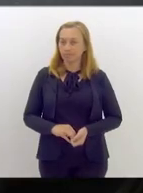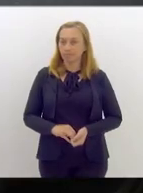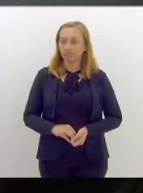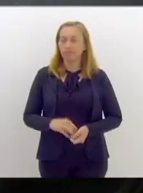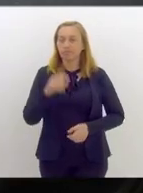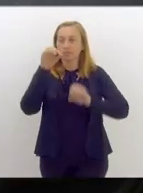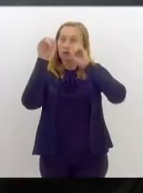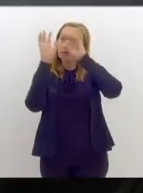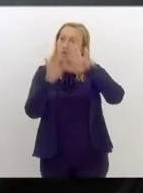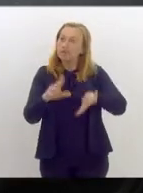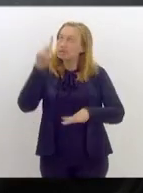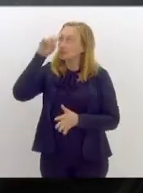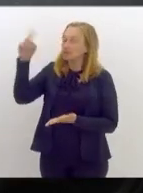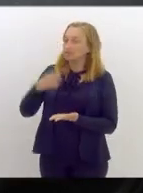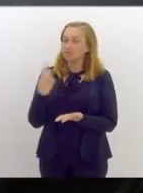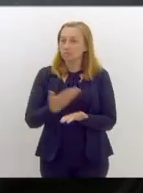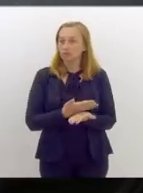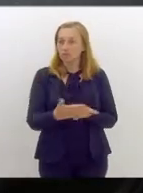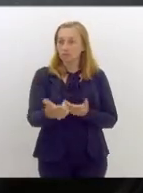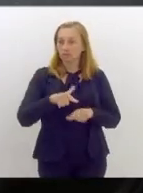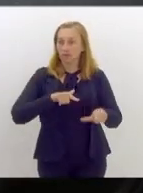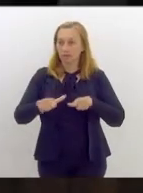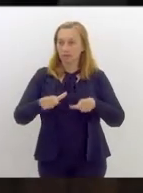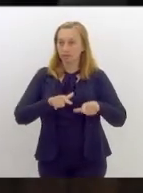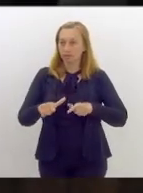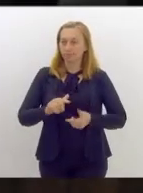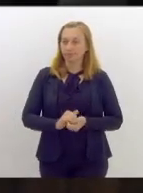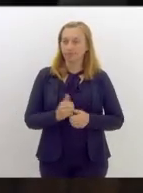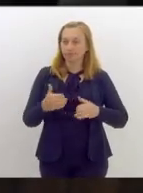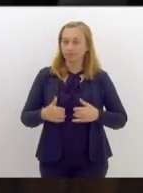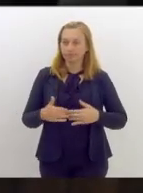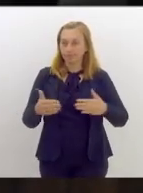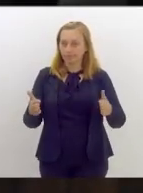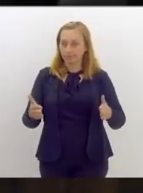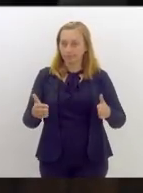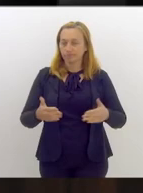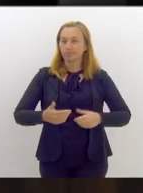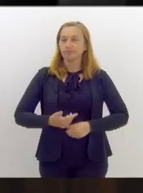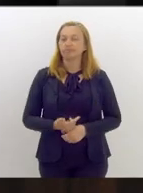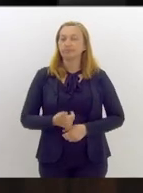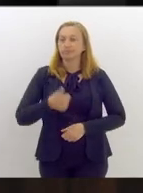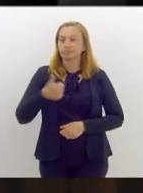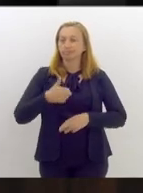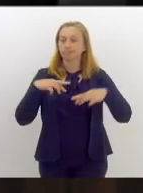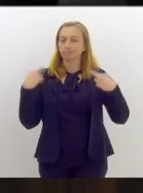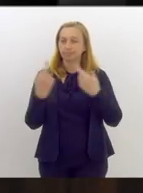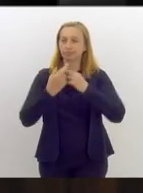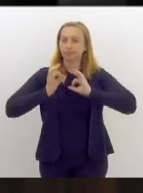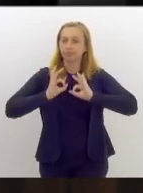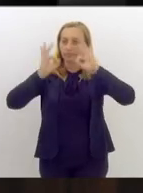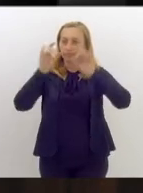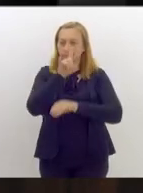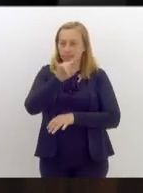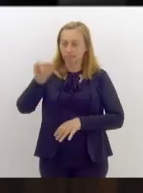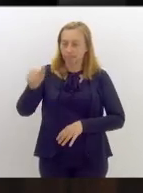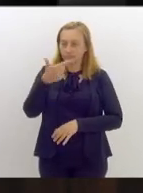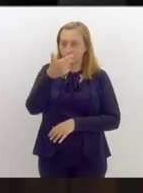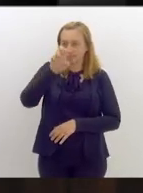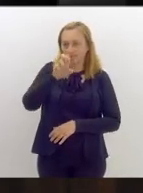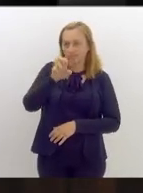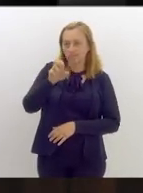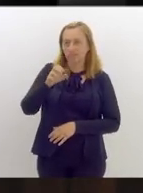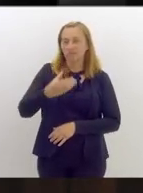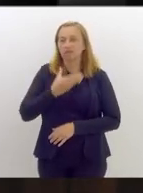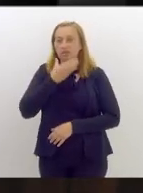Havendo número legal sobre a proteção de Deus, iniciamos os nossos trabalhos. Está aberta a primeira sessão extraordinária do dia 15